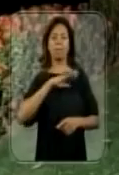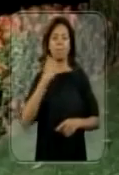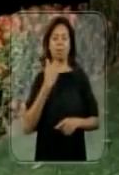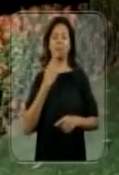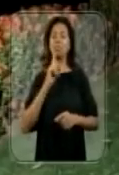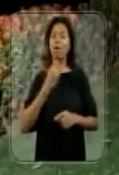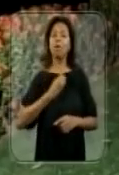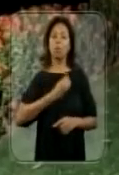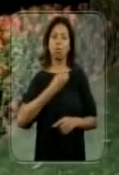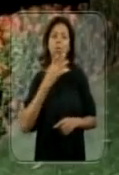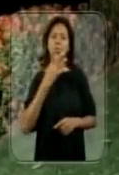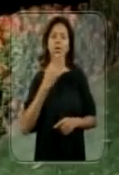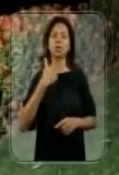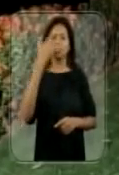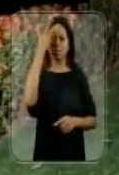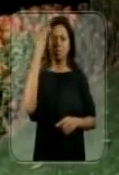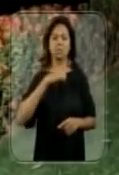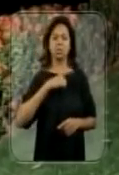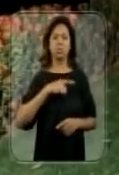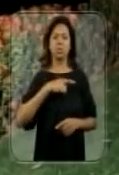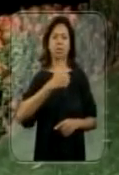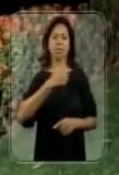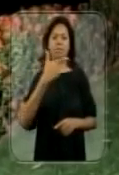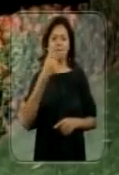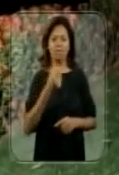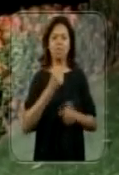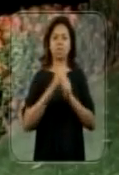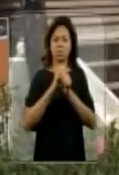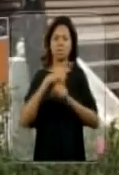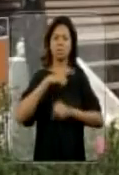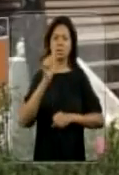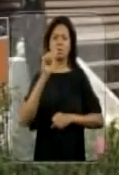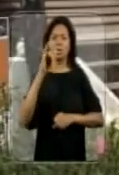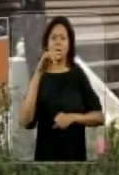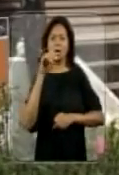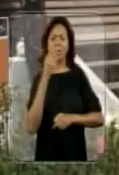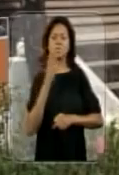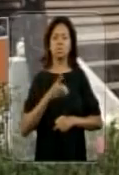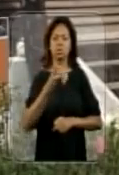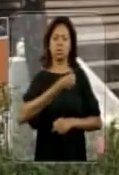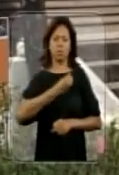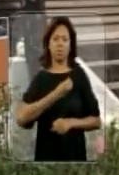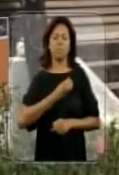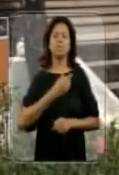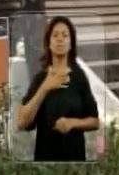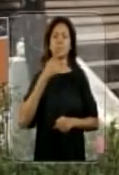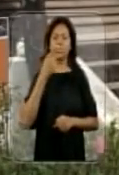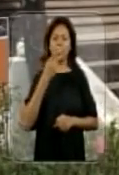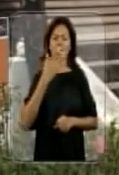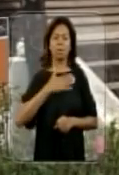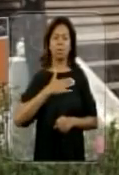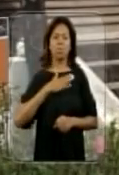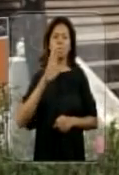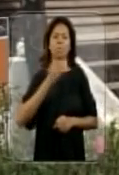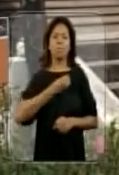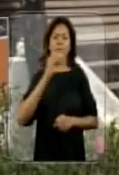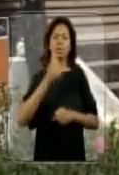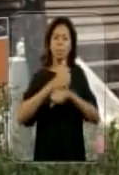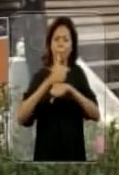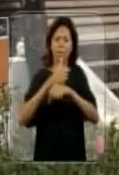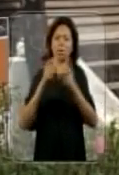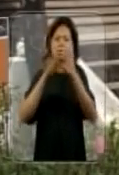Não. A gente mesmo conhece pessoas que já têm AIDS há 20 anos e estão aí, estão vivas. E hoje, se eu falo que minha vida é melhor do que era antes, porque o HIV me mostrou